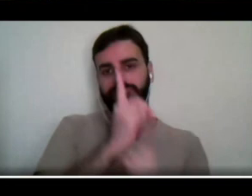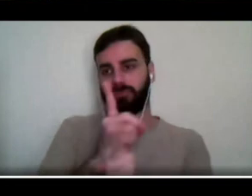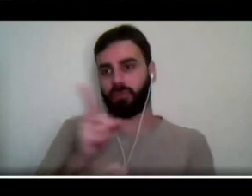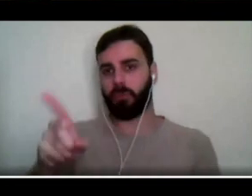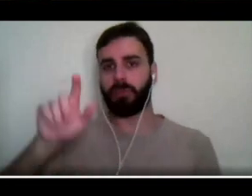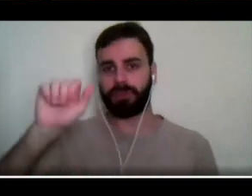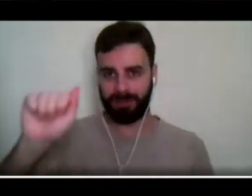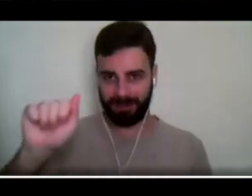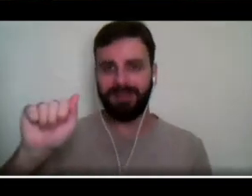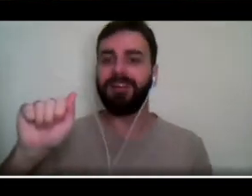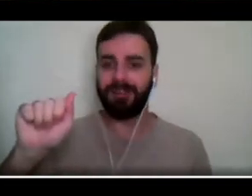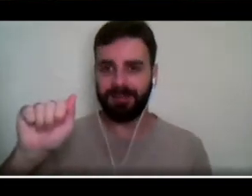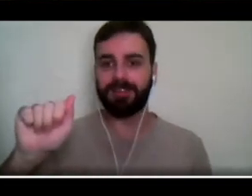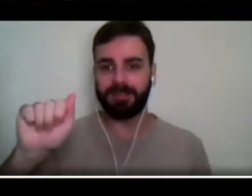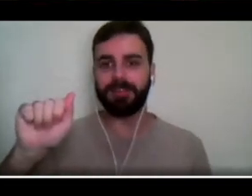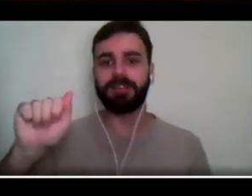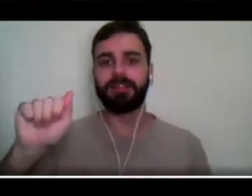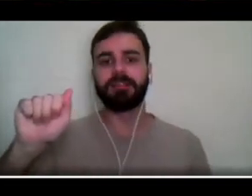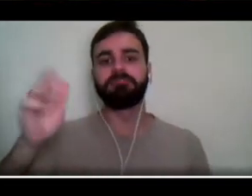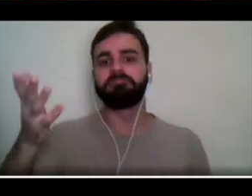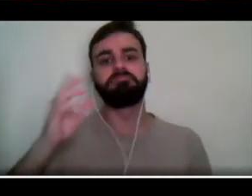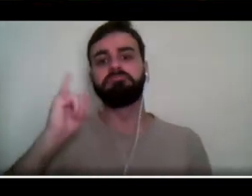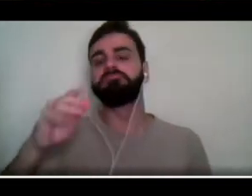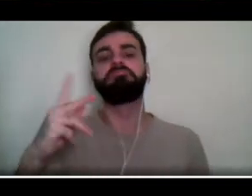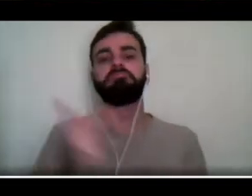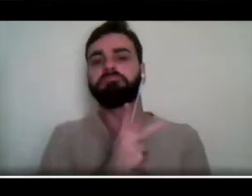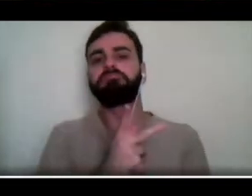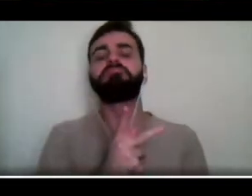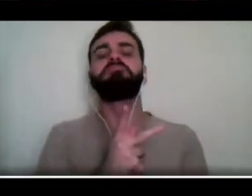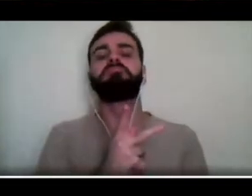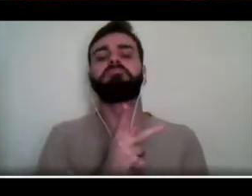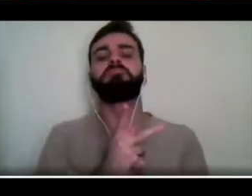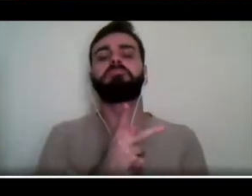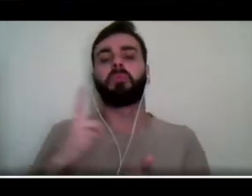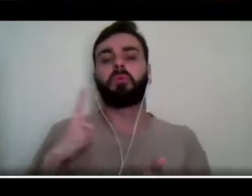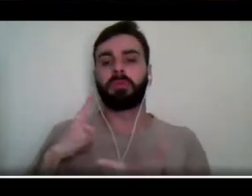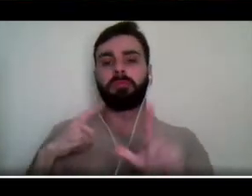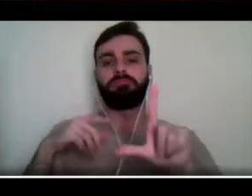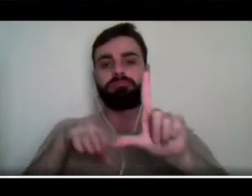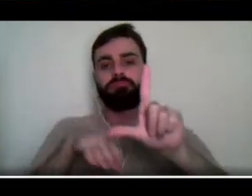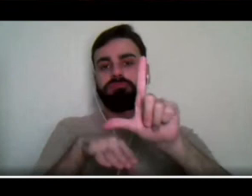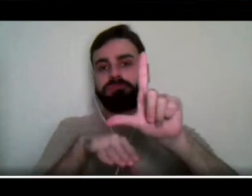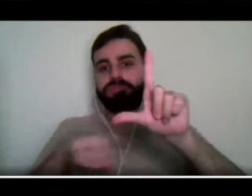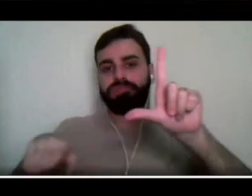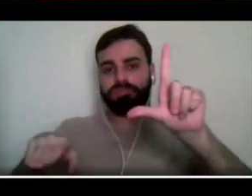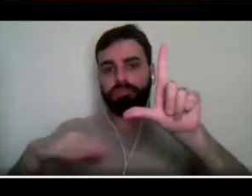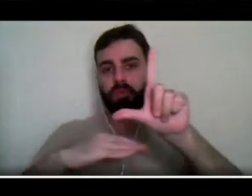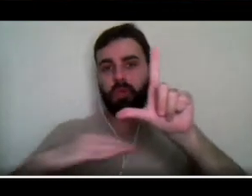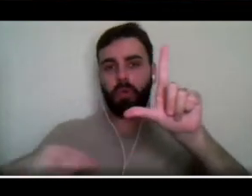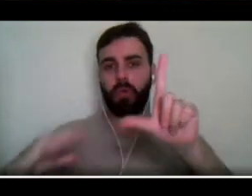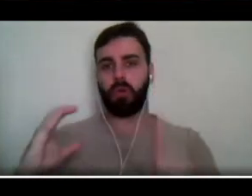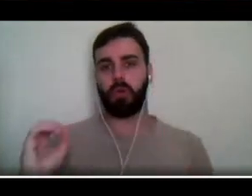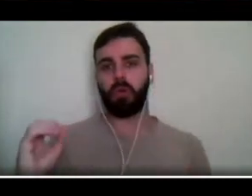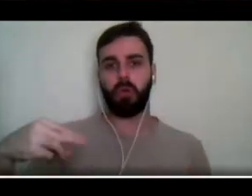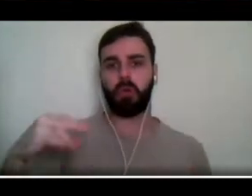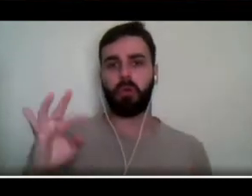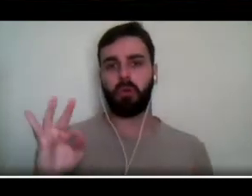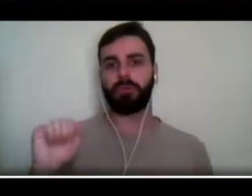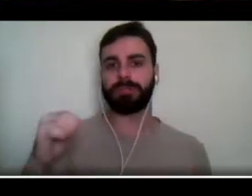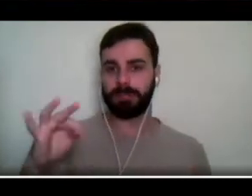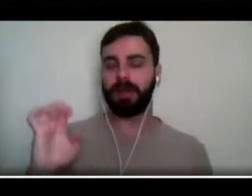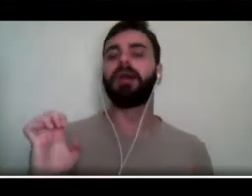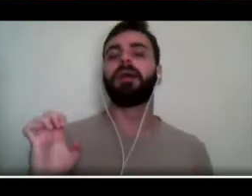negativo. Então, a aceleração, ela é constante negativa, e nesse caso de queda livre, ela possui o valor